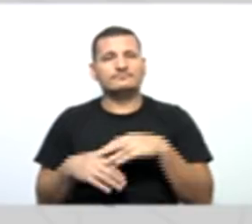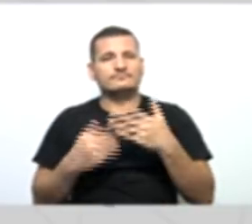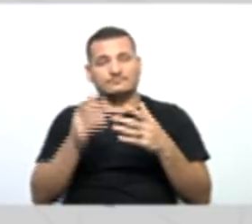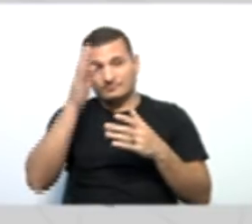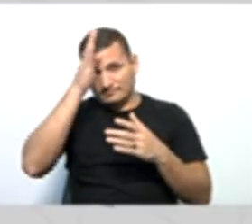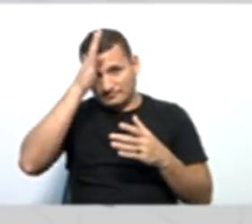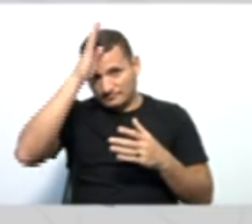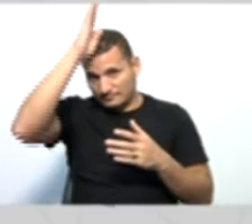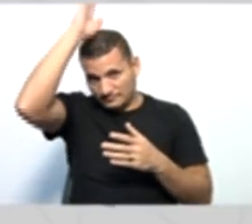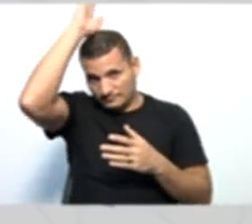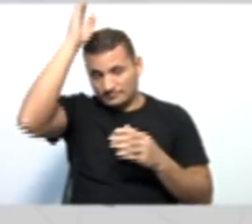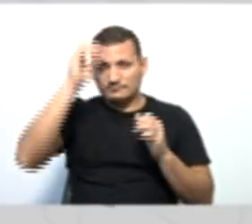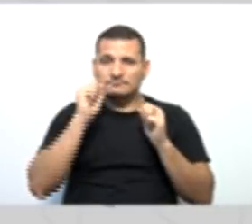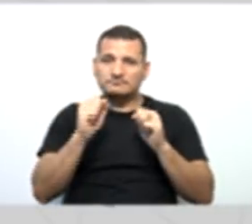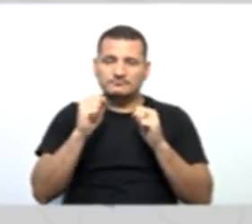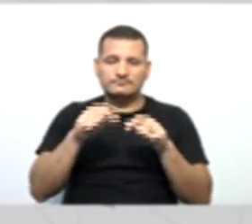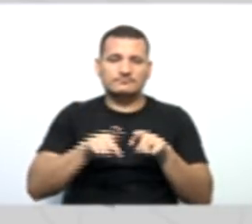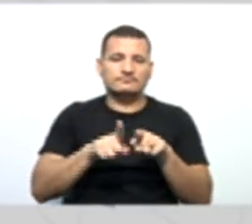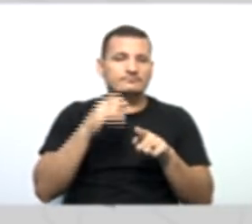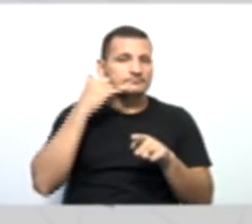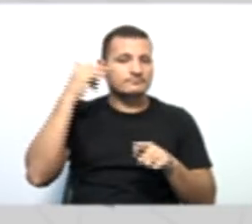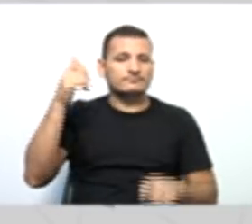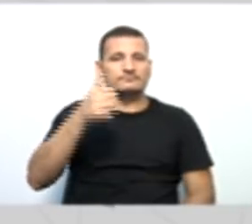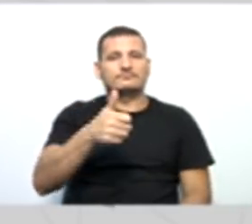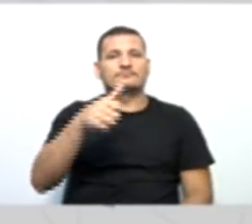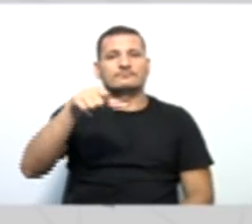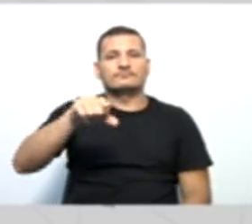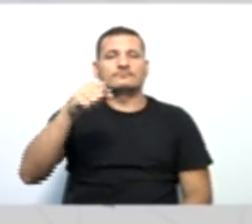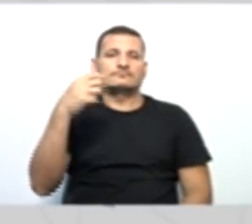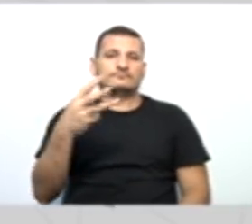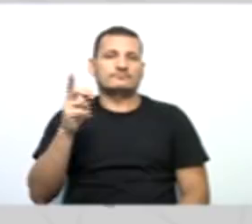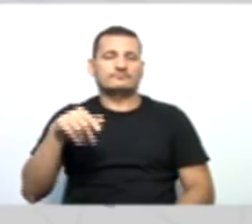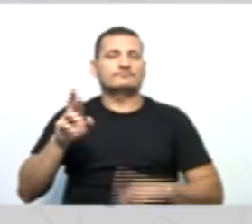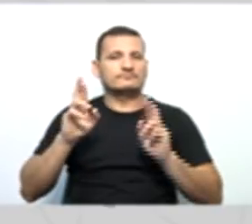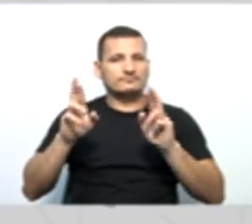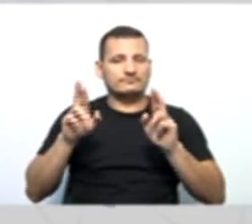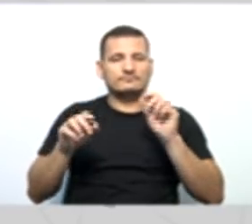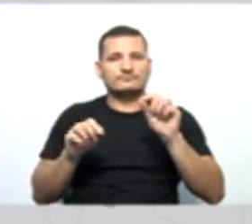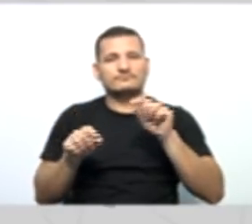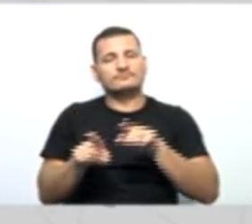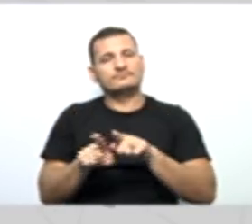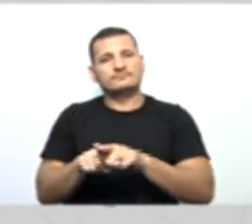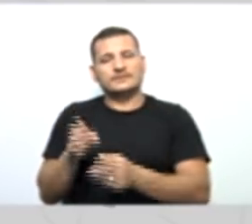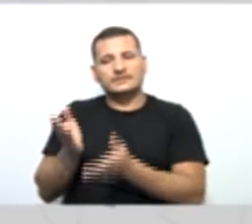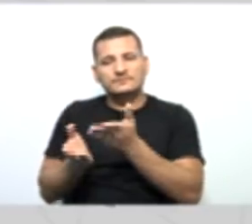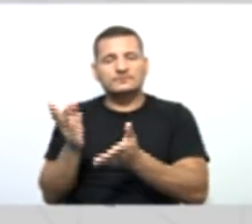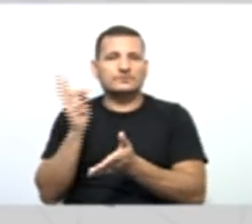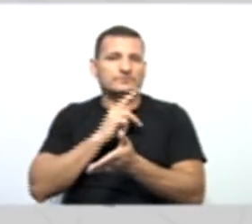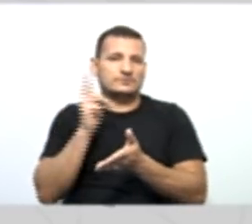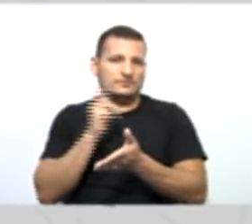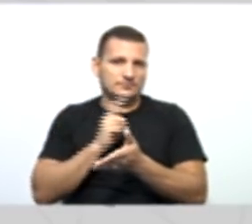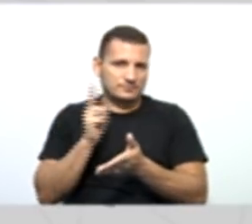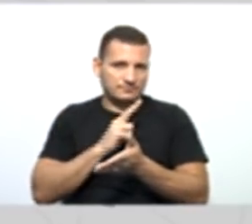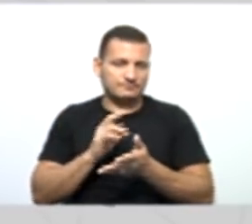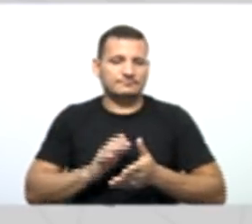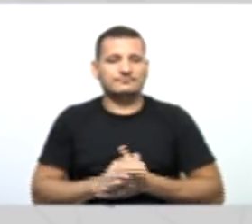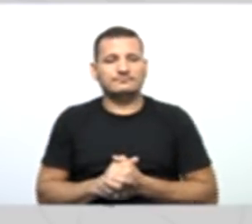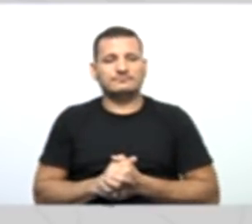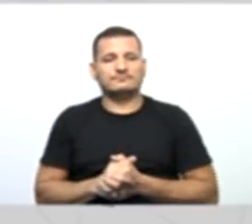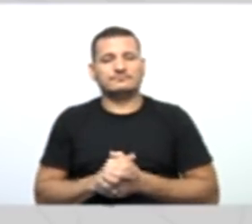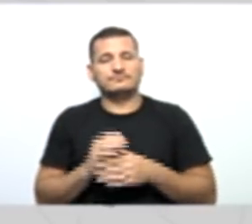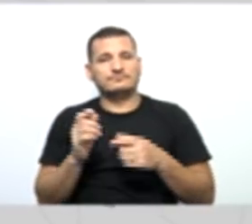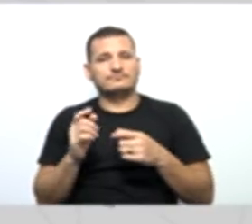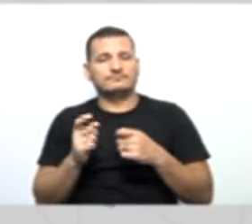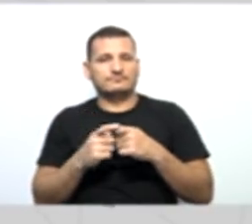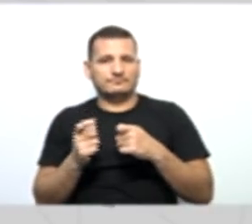bombeiros podem ser acionados, não é isso? Lá pelo 193, são responsáveis pelo atendimento pré-hospitalar de urgência e emergência médica